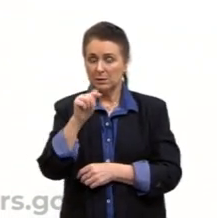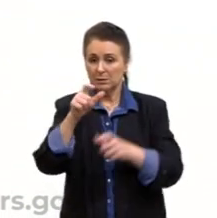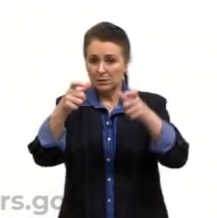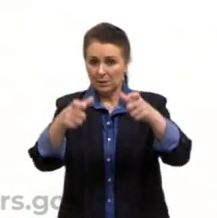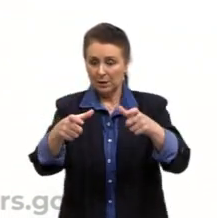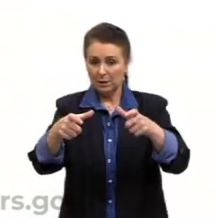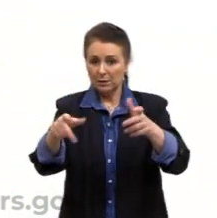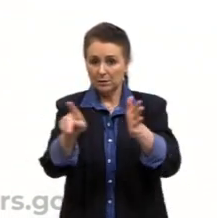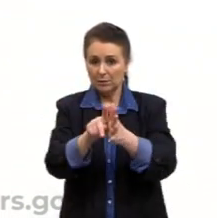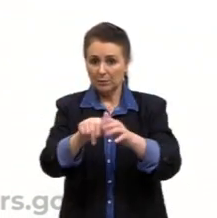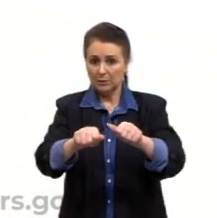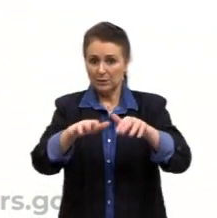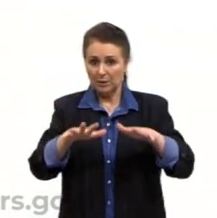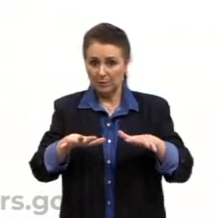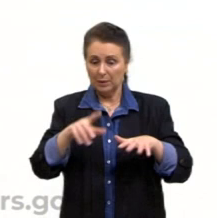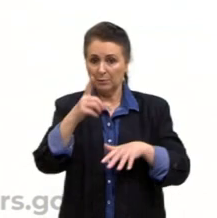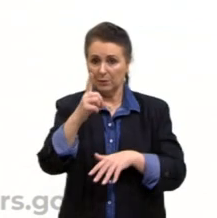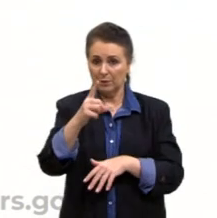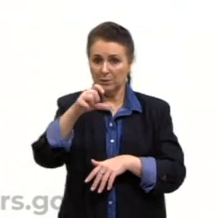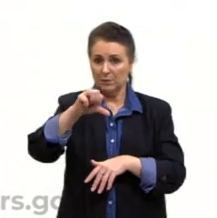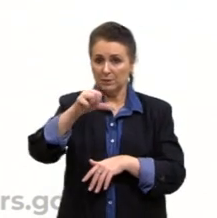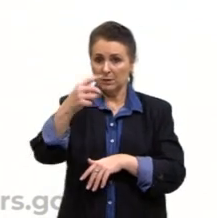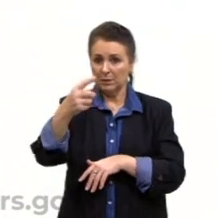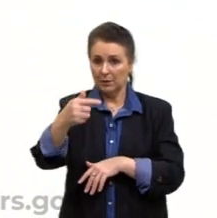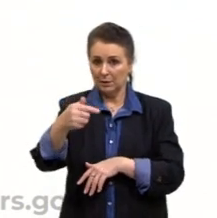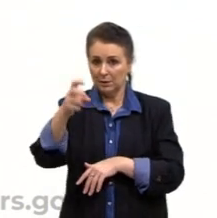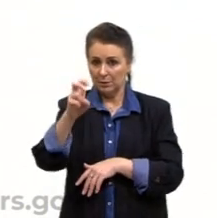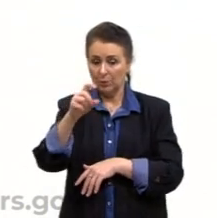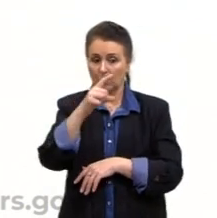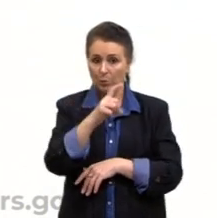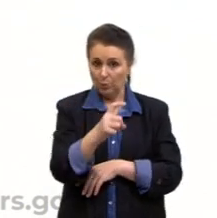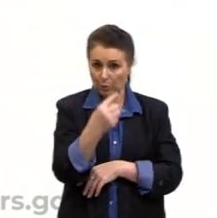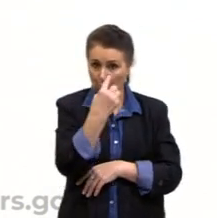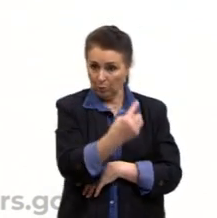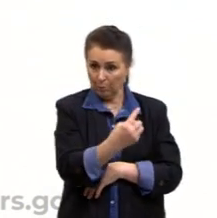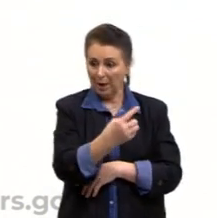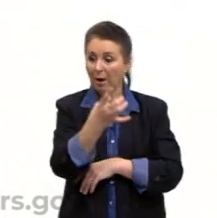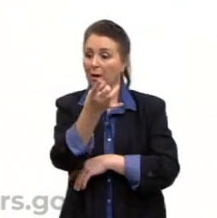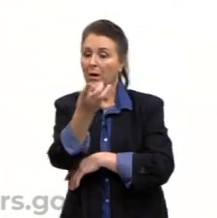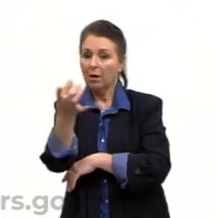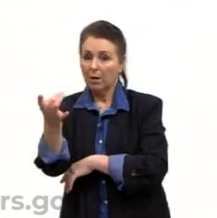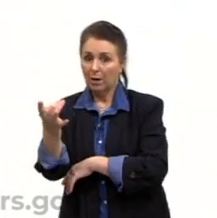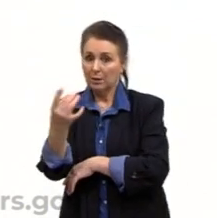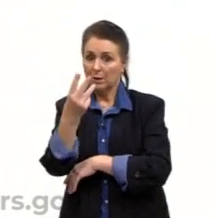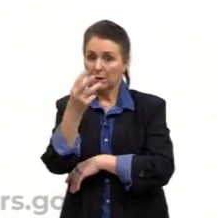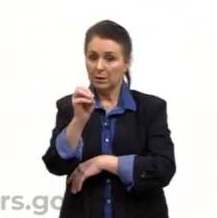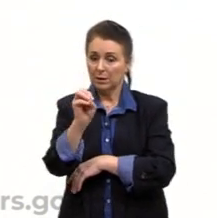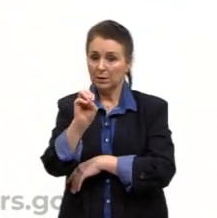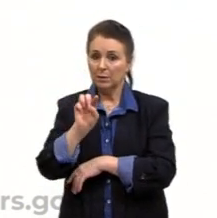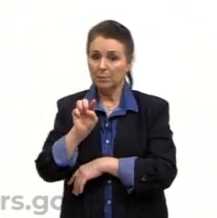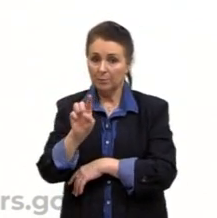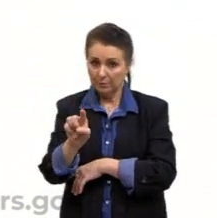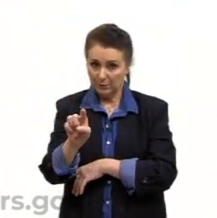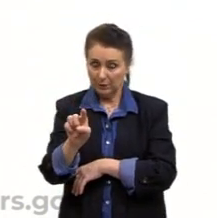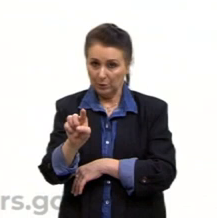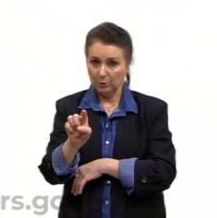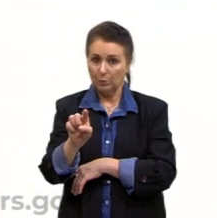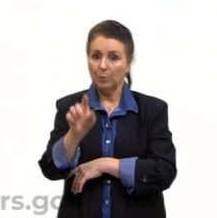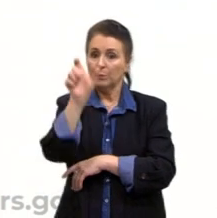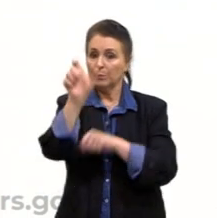1975, uma para cada 30 mil habitantes. 80% em cidades do